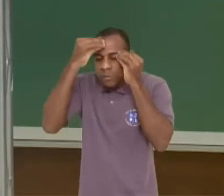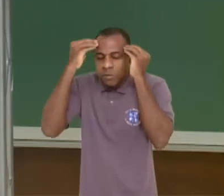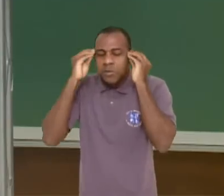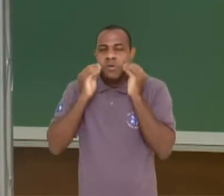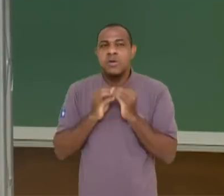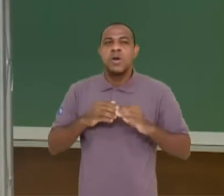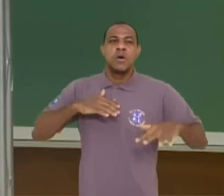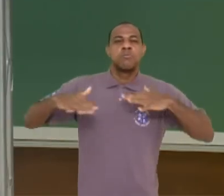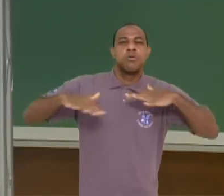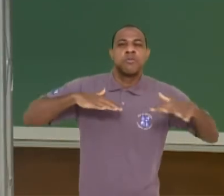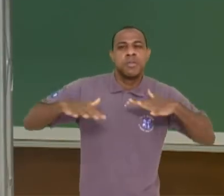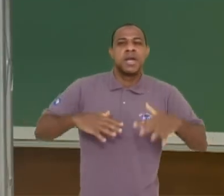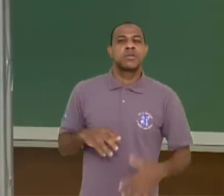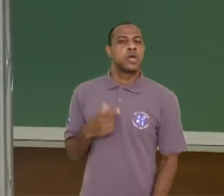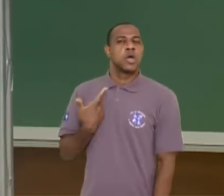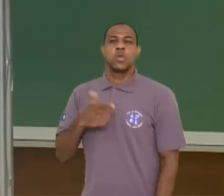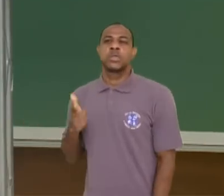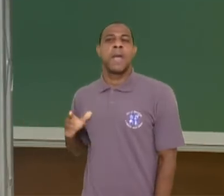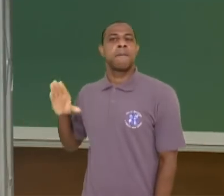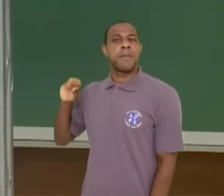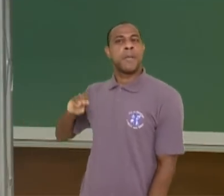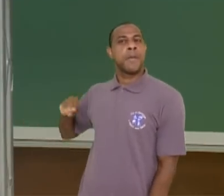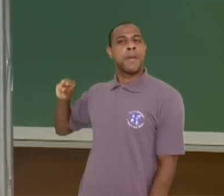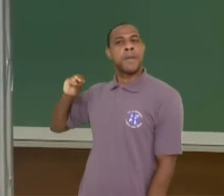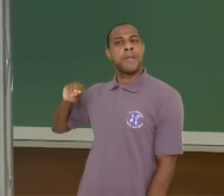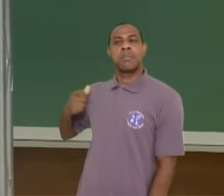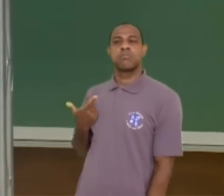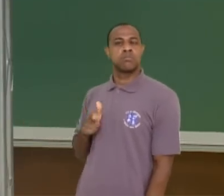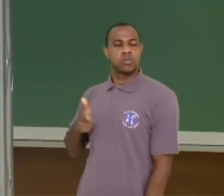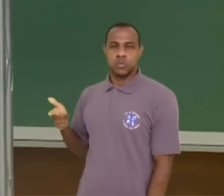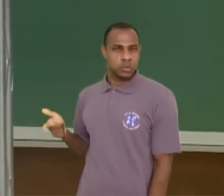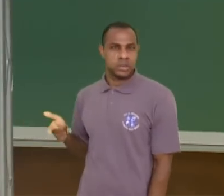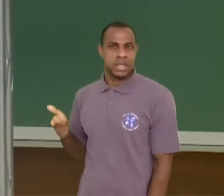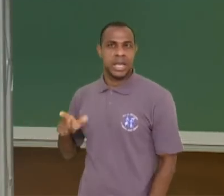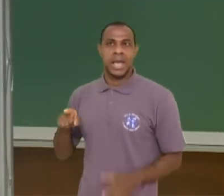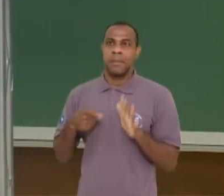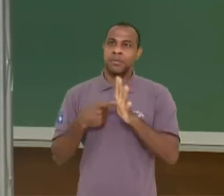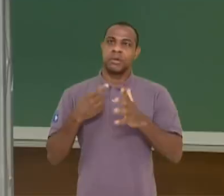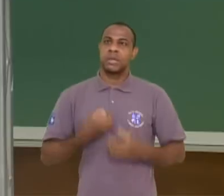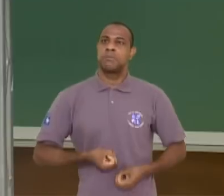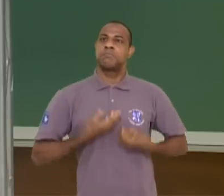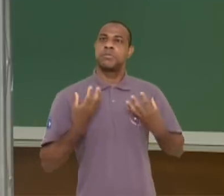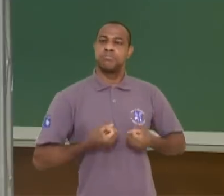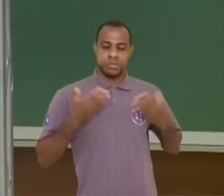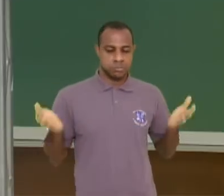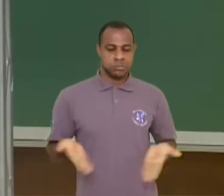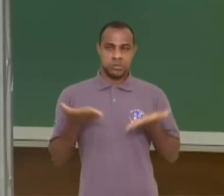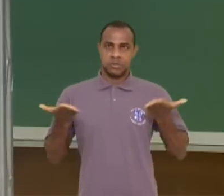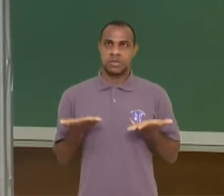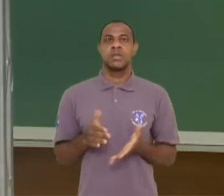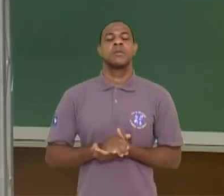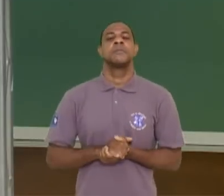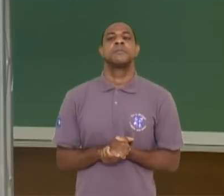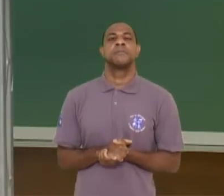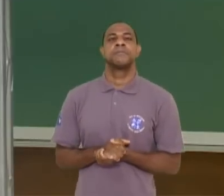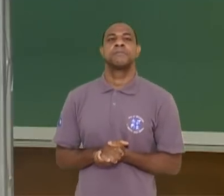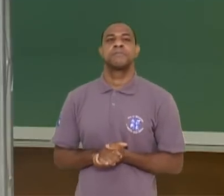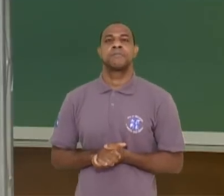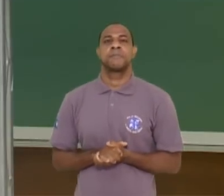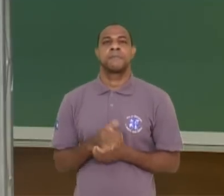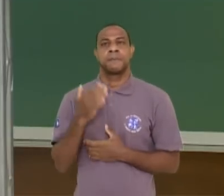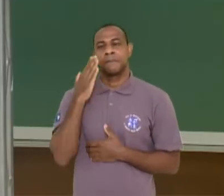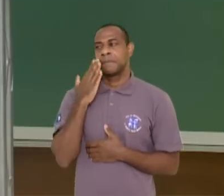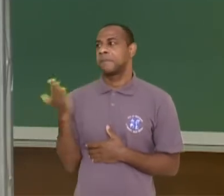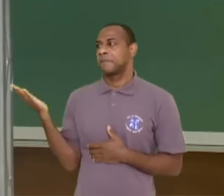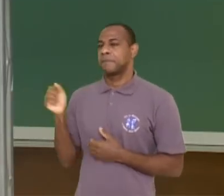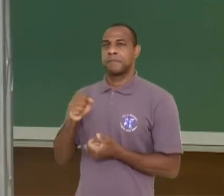então a ideia é replicar, passar o estímulo através de gestos. Este é o tema da aula de hoje. Bora para a nossa atividade